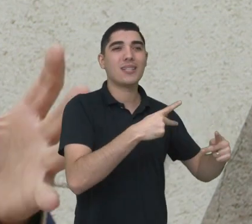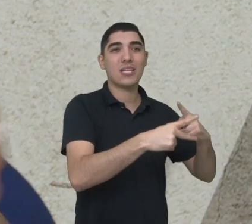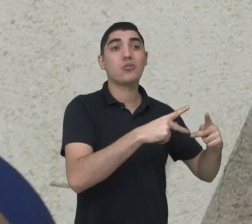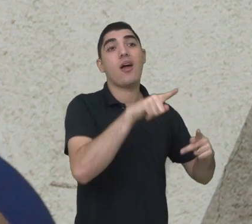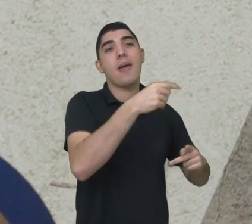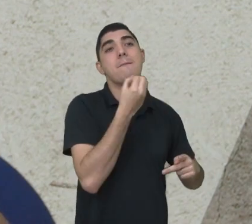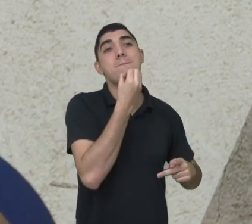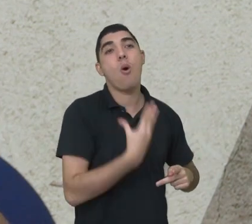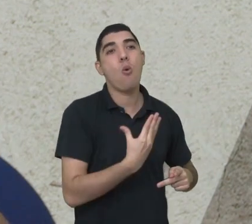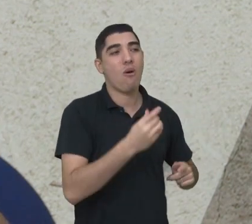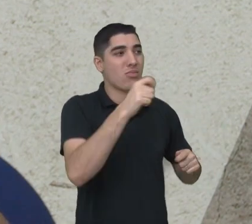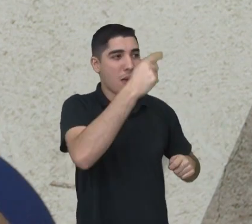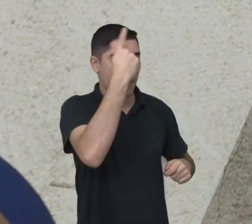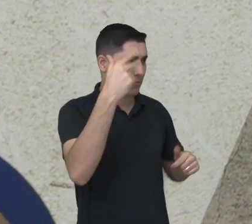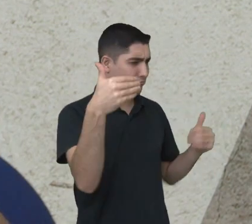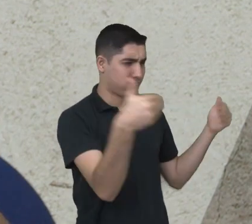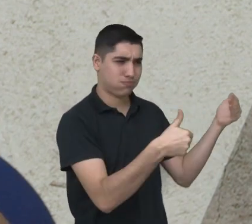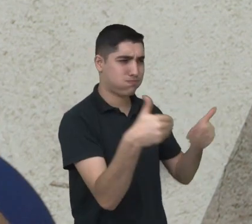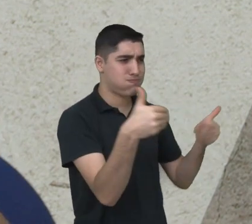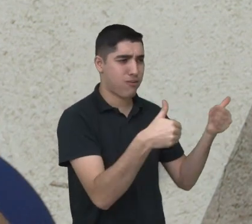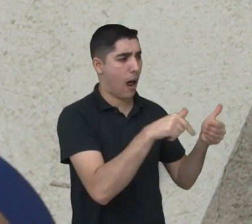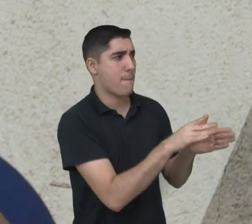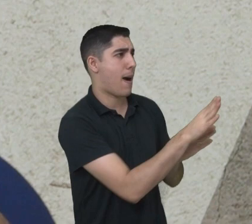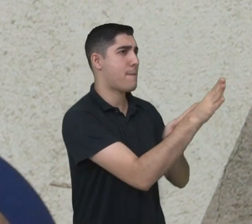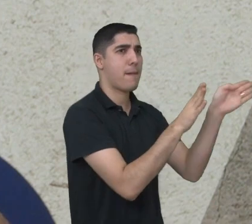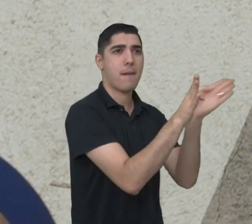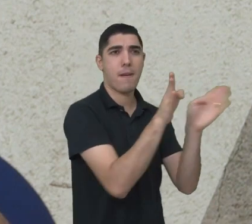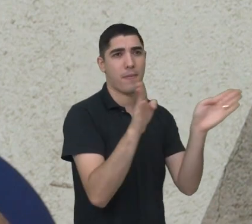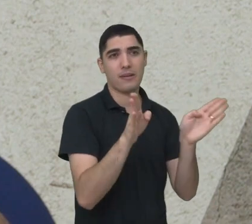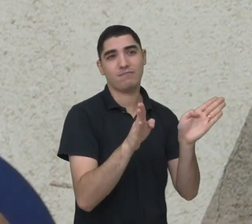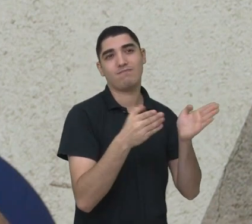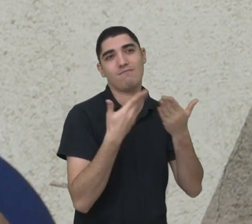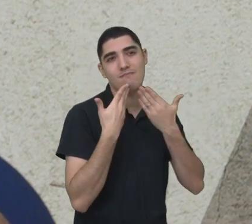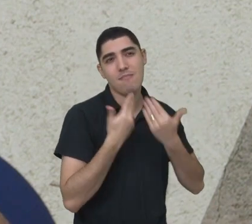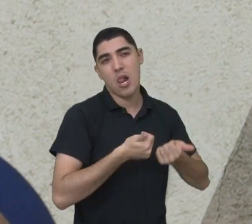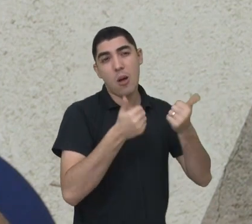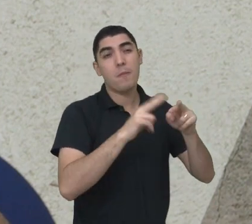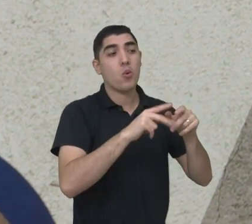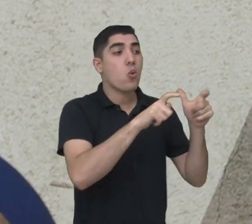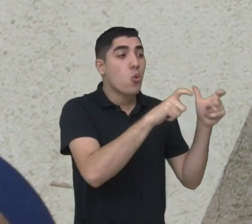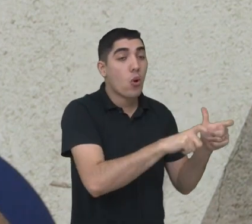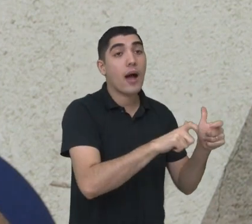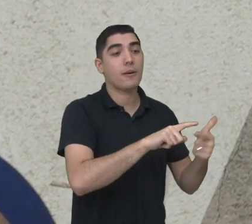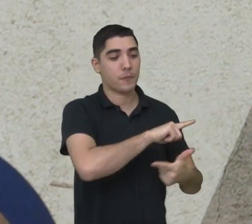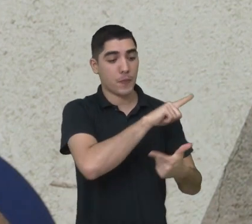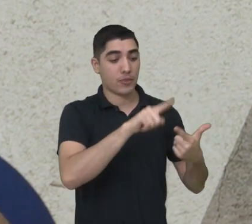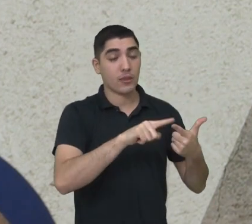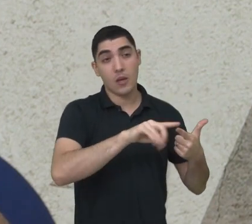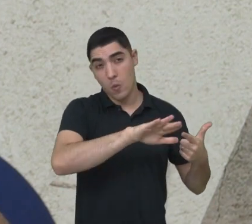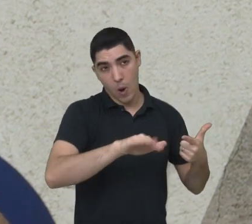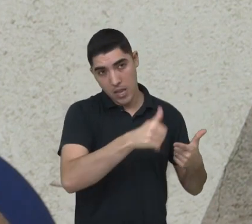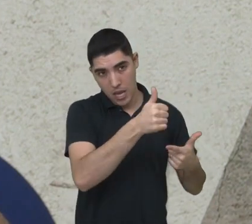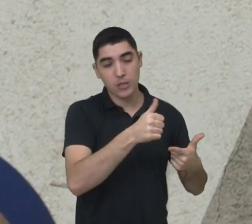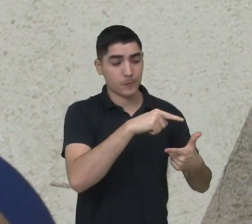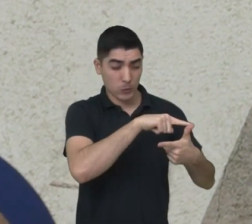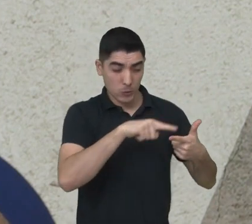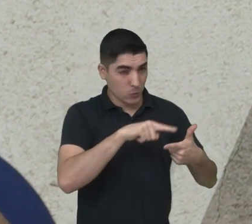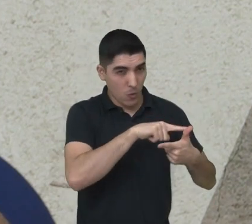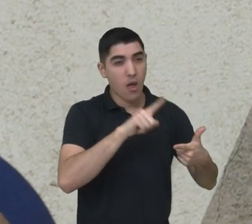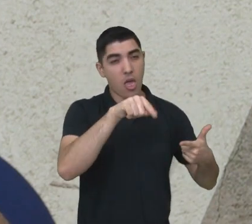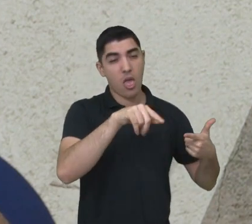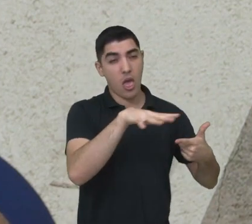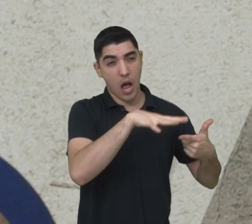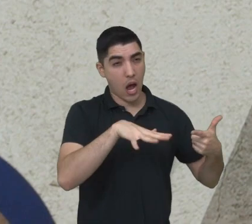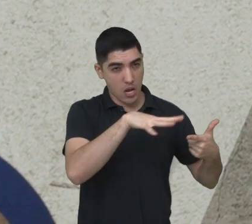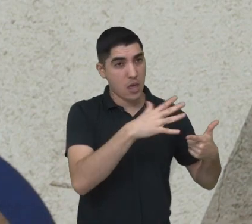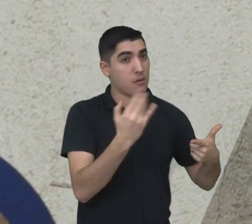acaba atendendo aí essa questão. Eu acho que logística e qualidade são áreas, assim, que tem uma demanda muito